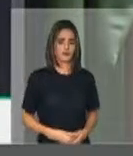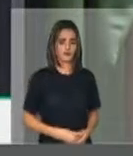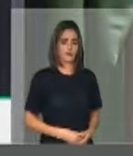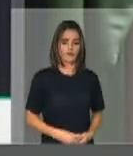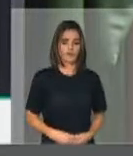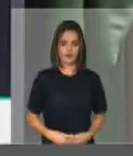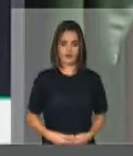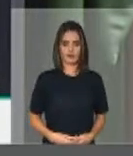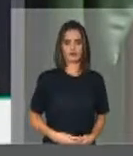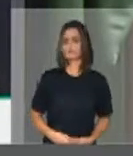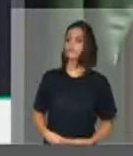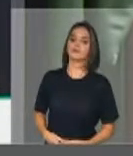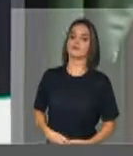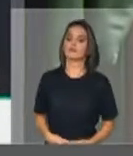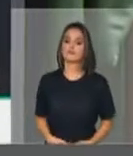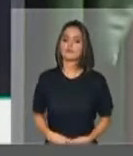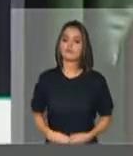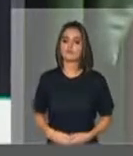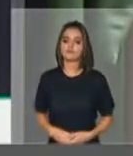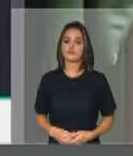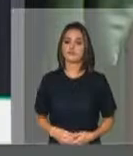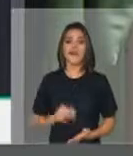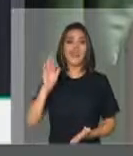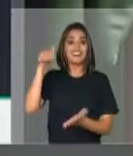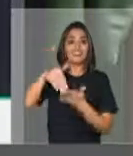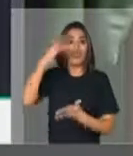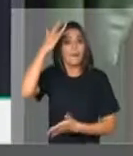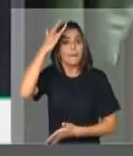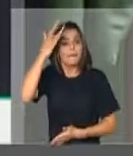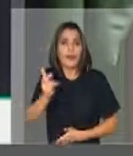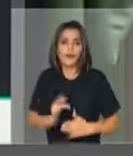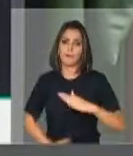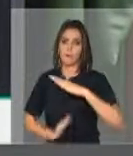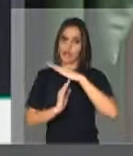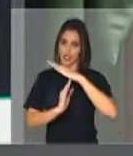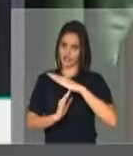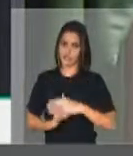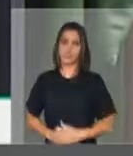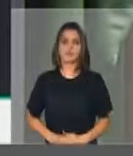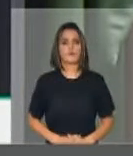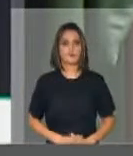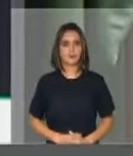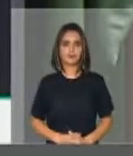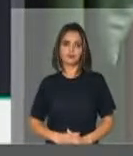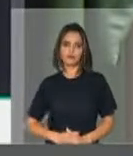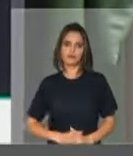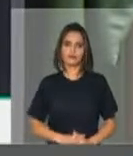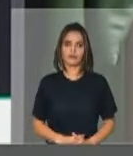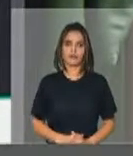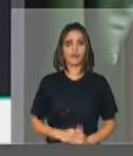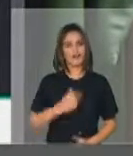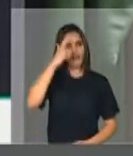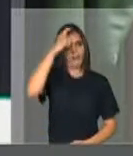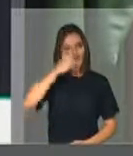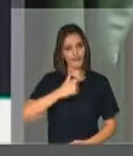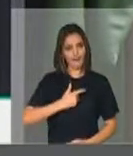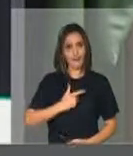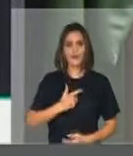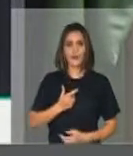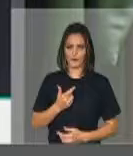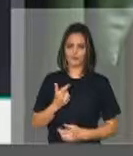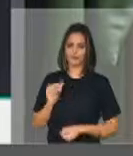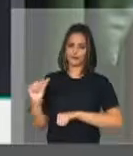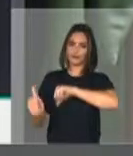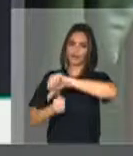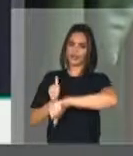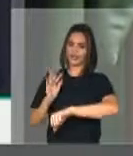de hoje, mais tardar até amanhã, antes da gente terminar essa semana. Eu venho aqui, por deferência do líder Tadeu